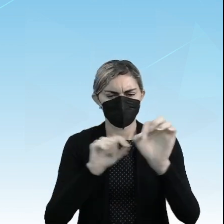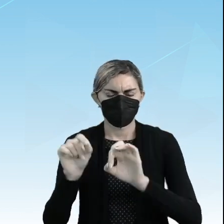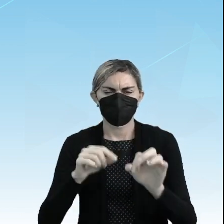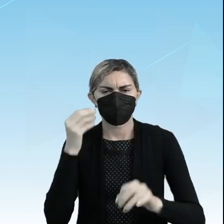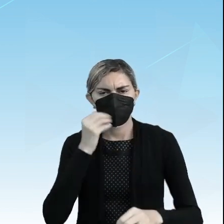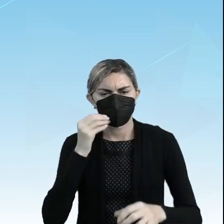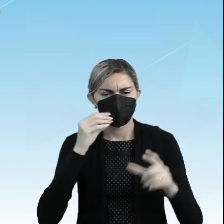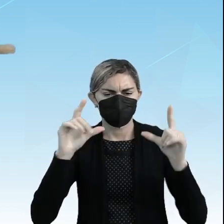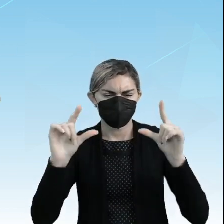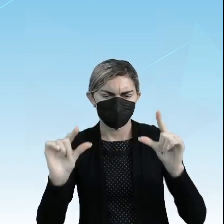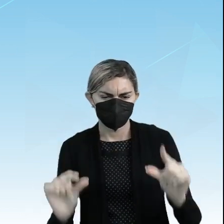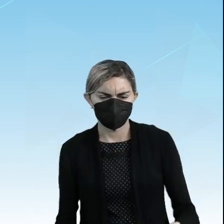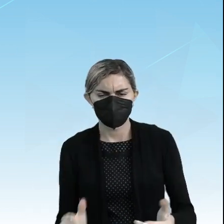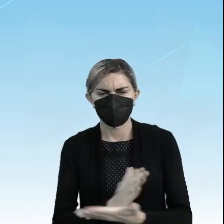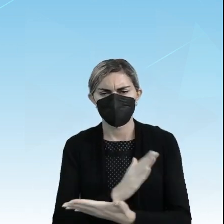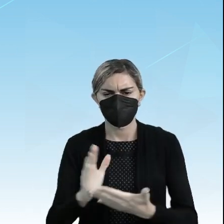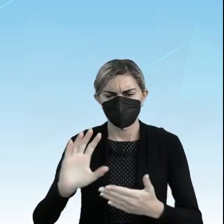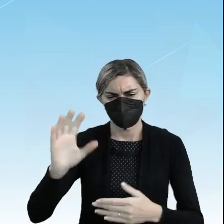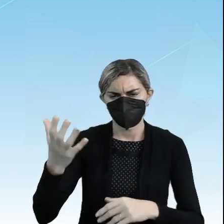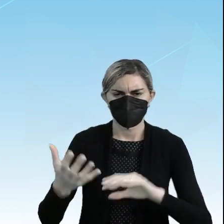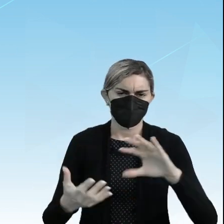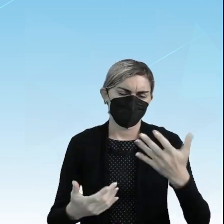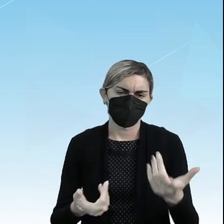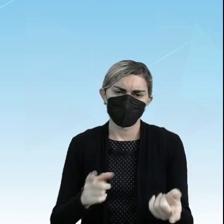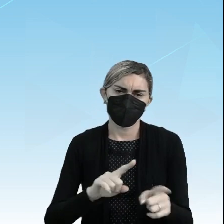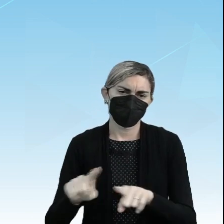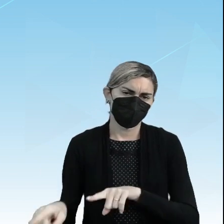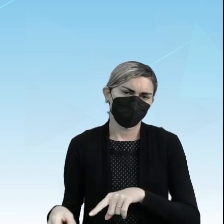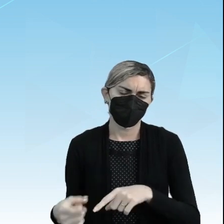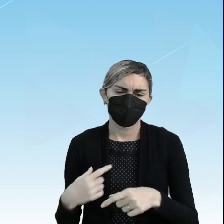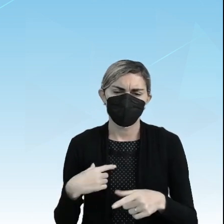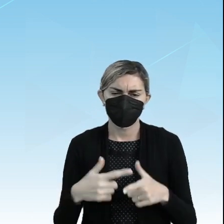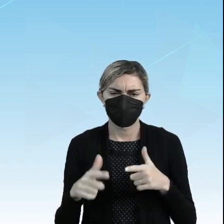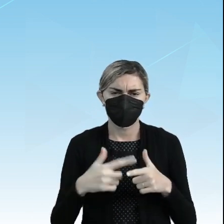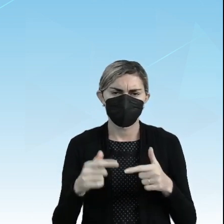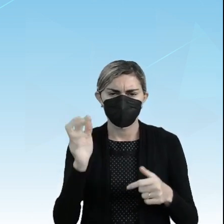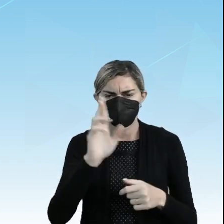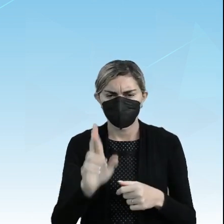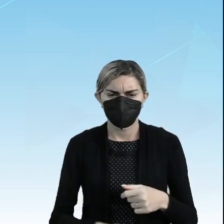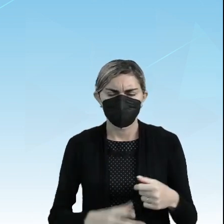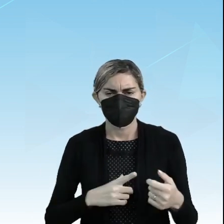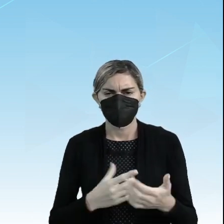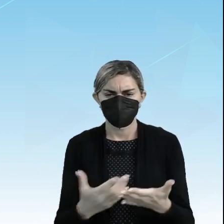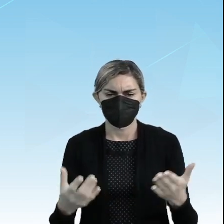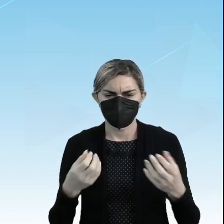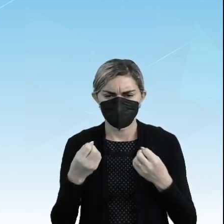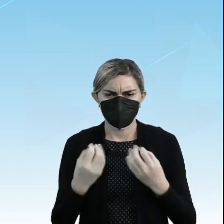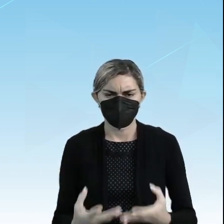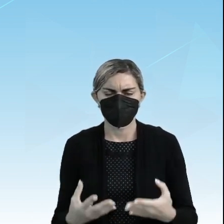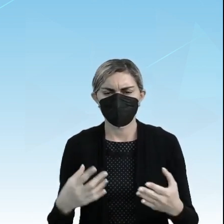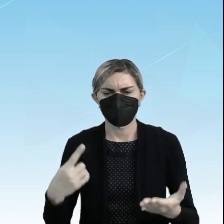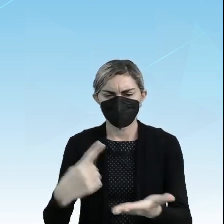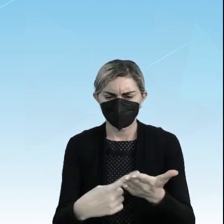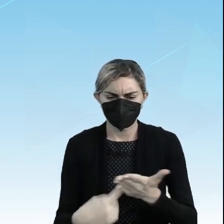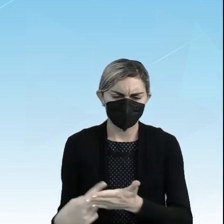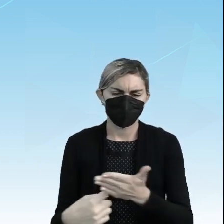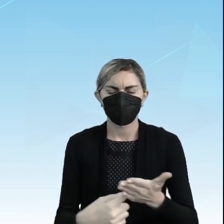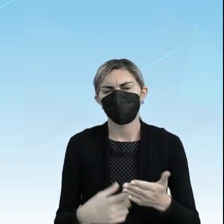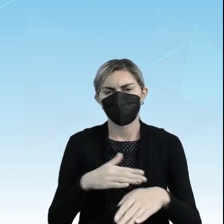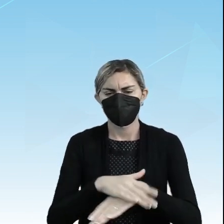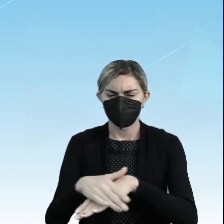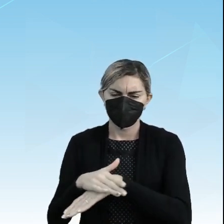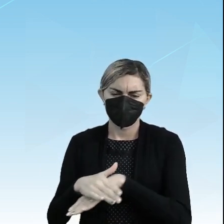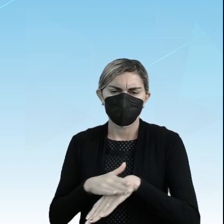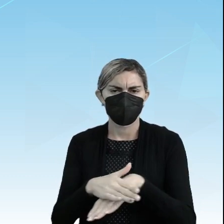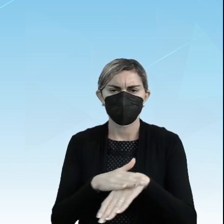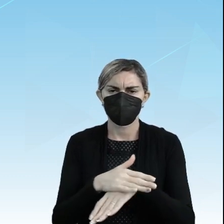tentar amenizar algumas situações e vice-versa, problema na Rússia e tal. Bom, acordo diplomático, conversação